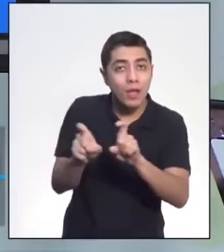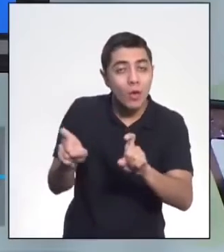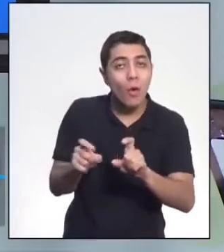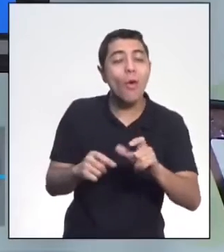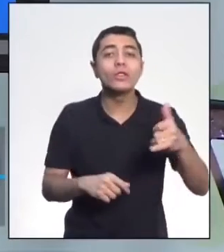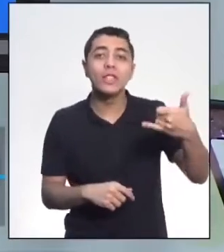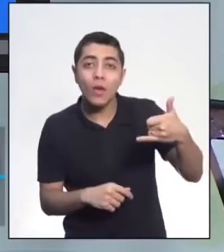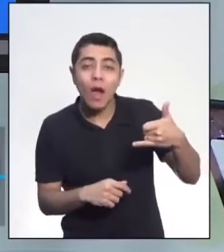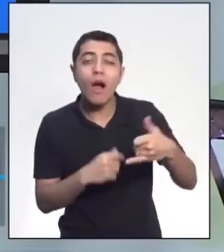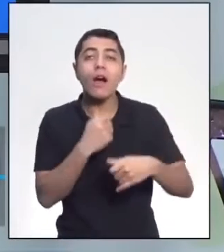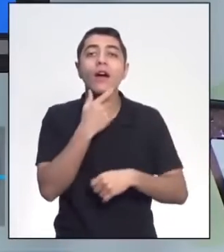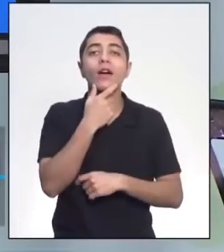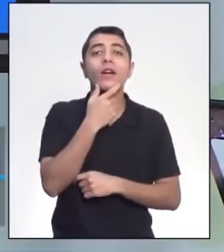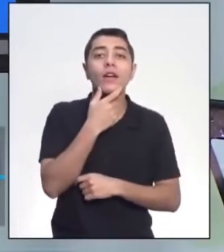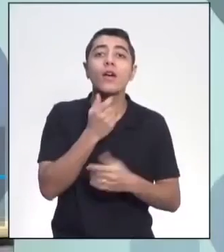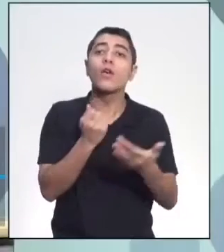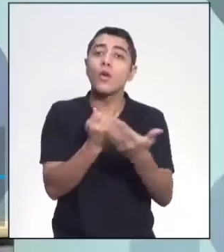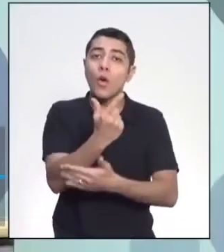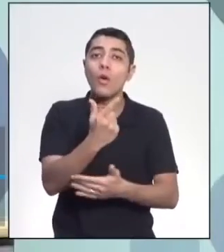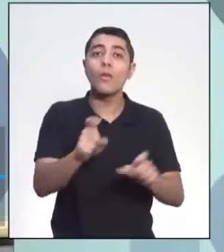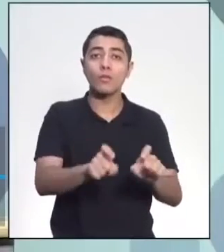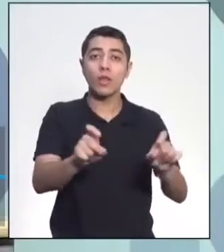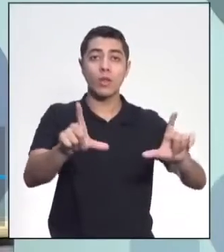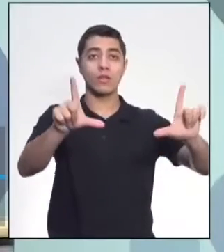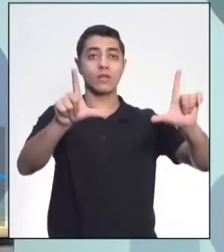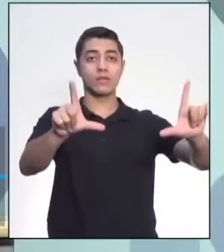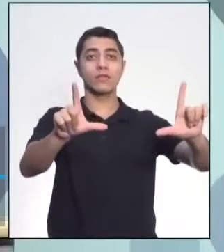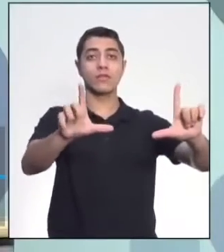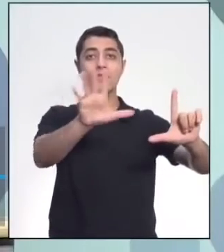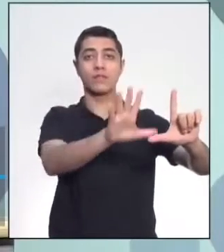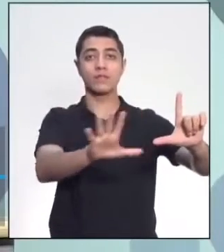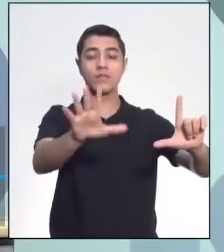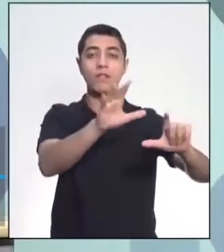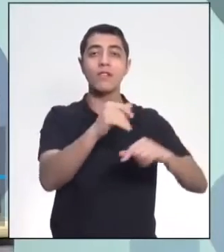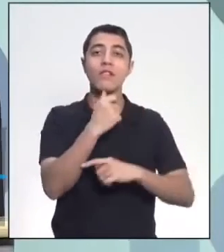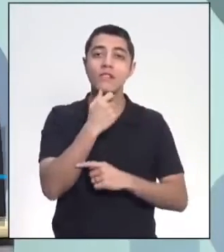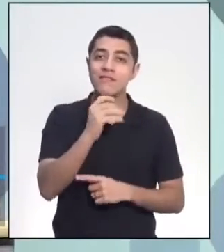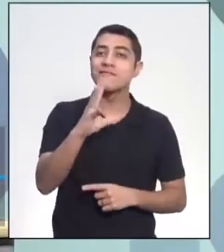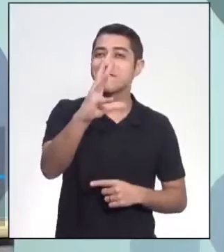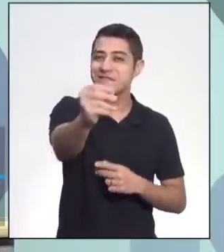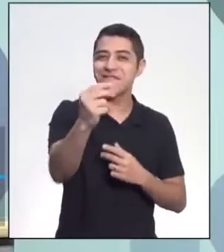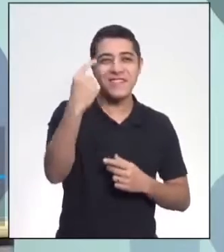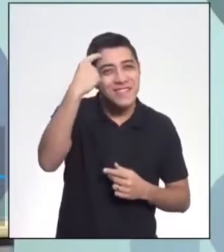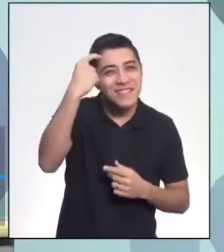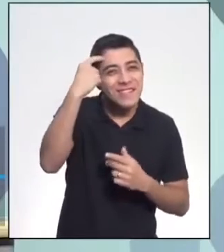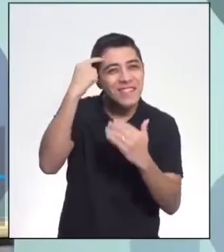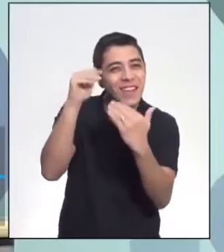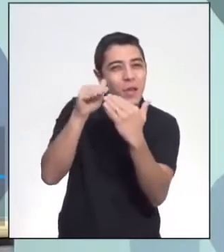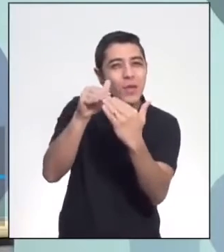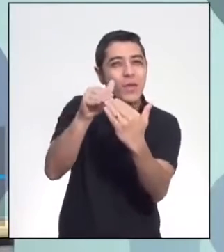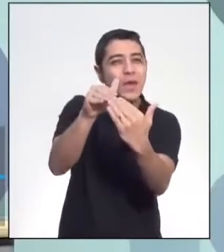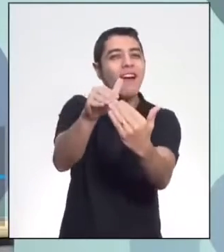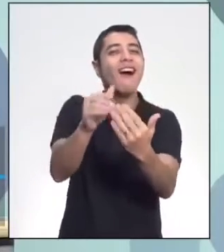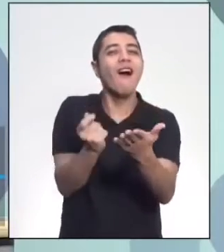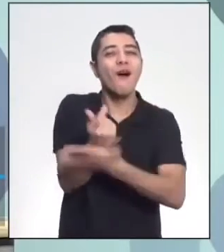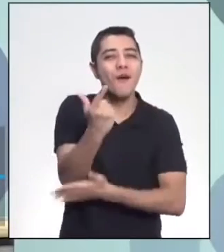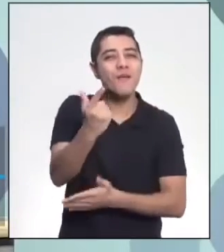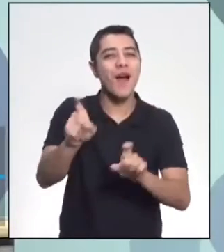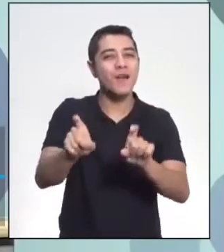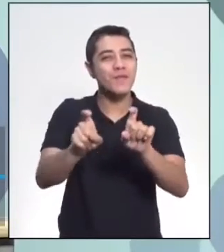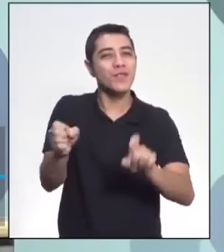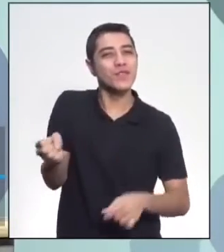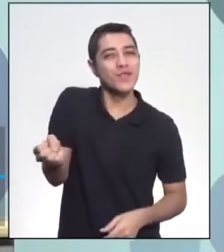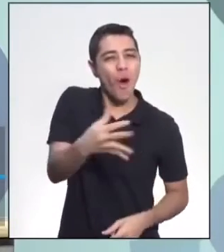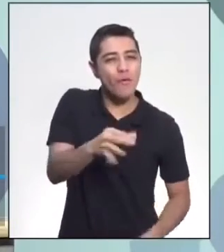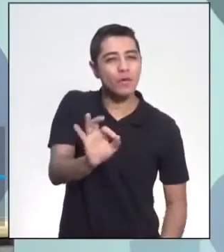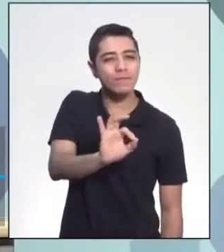tá bem... Monitor. Todo mundo foi pensando na minha ideia, comprar um PC novo. Gente, olha, pensa. Isso daí a gente